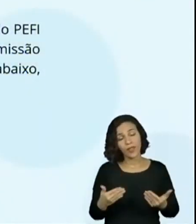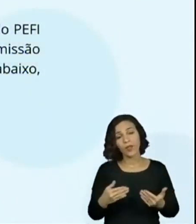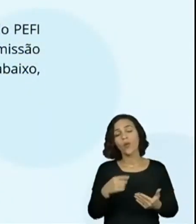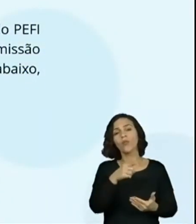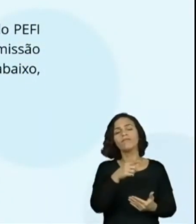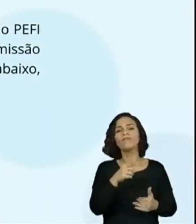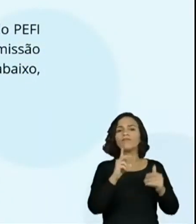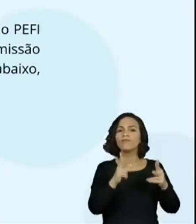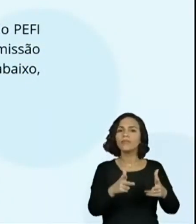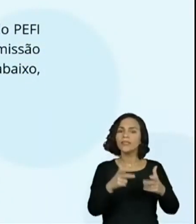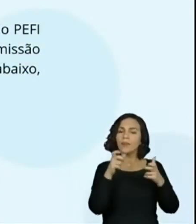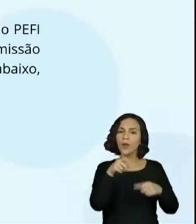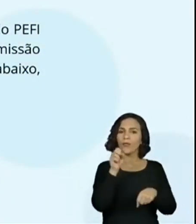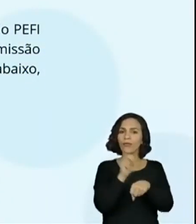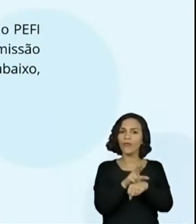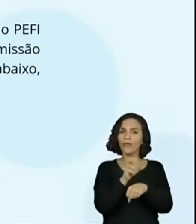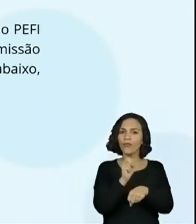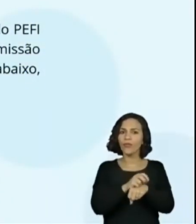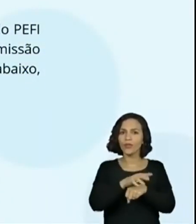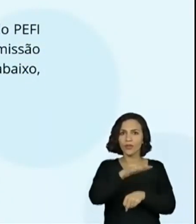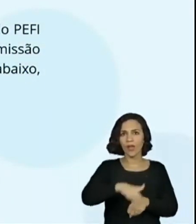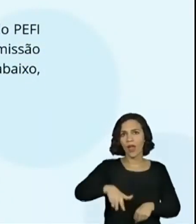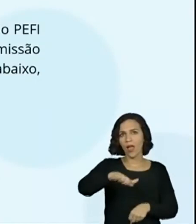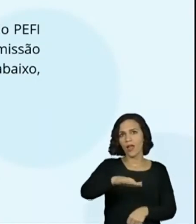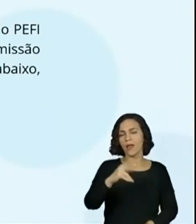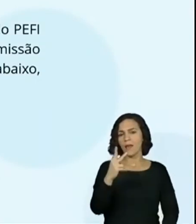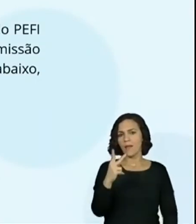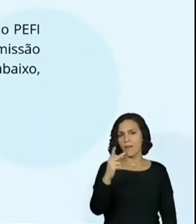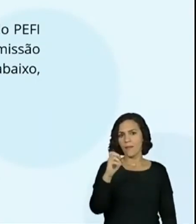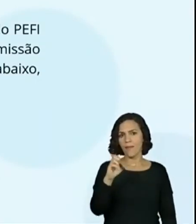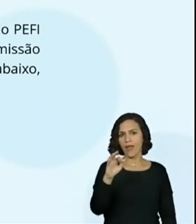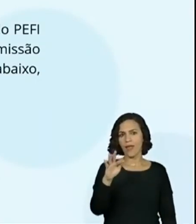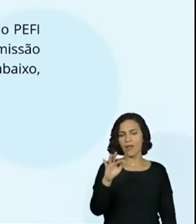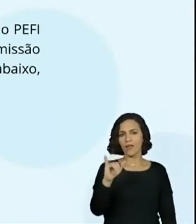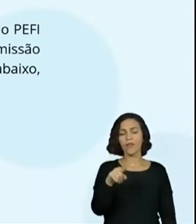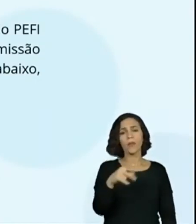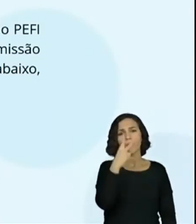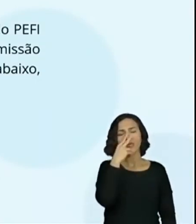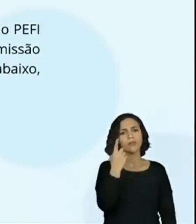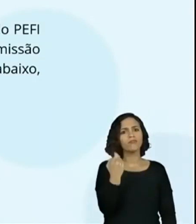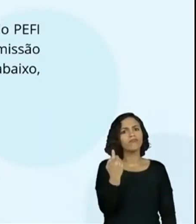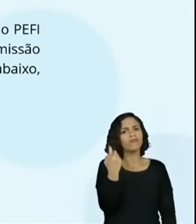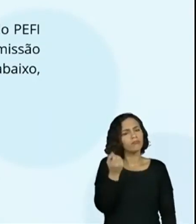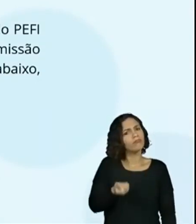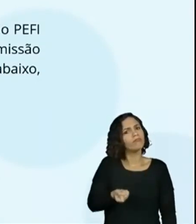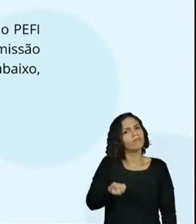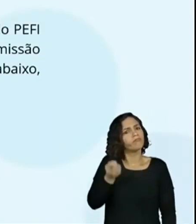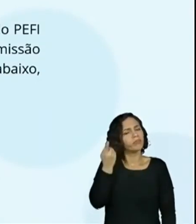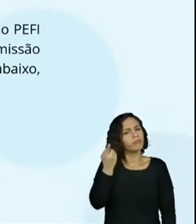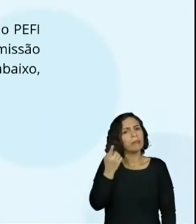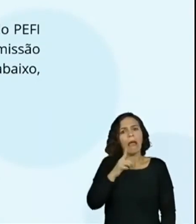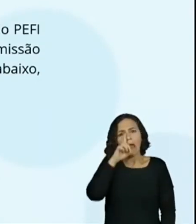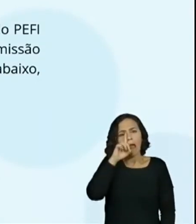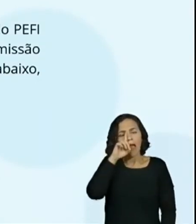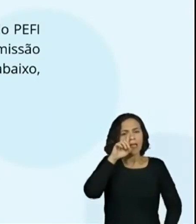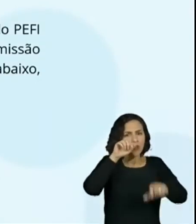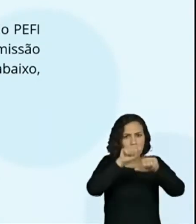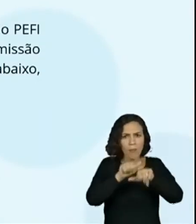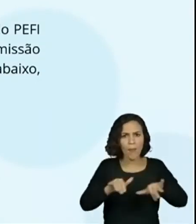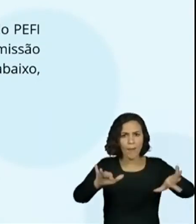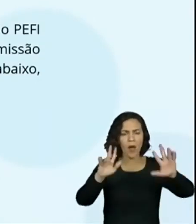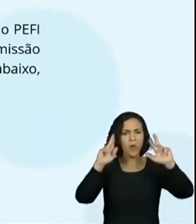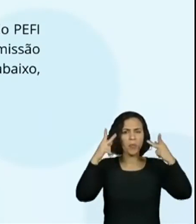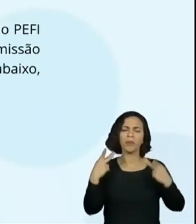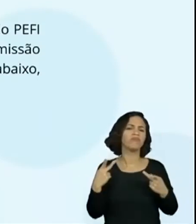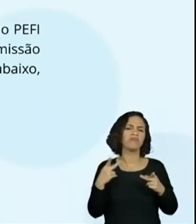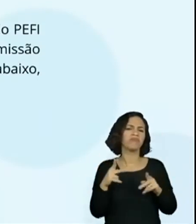Classificaram a presença do vírus na área do PEF como um fato isolado, com baixo risco de transmissão para